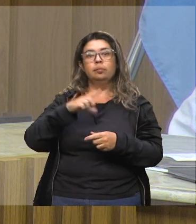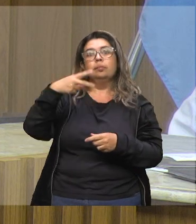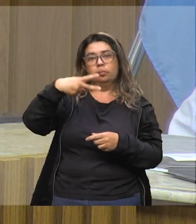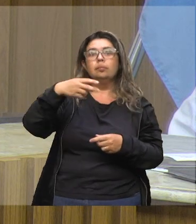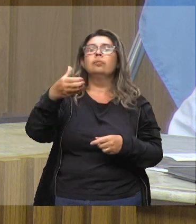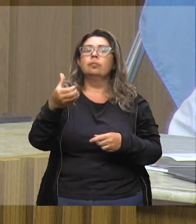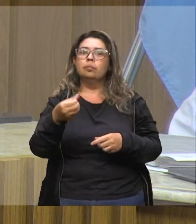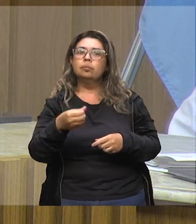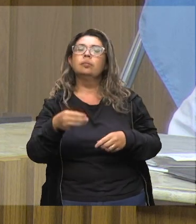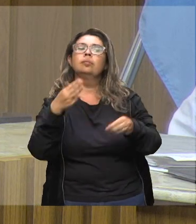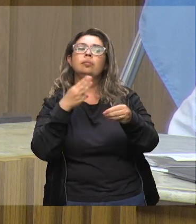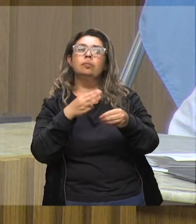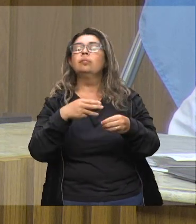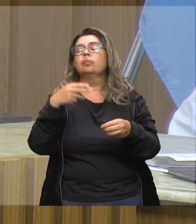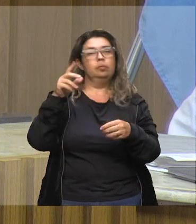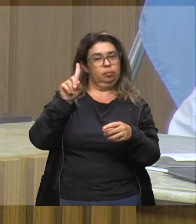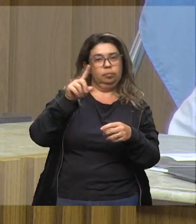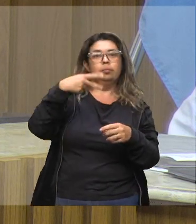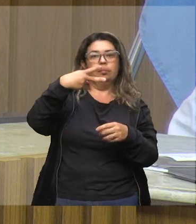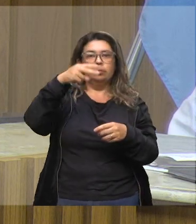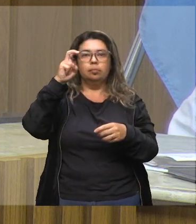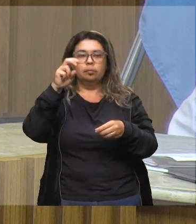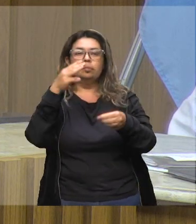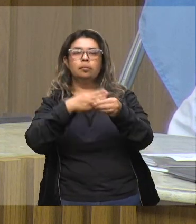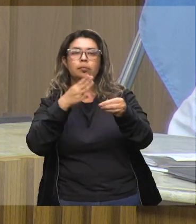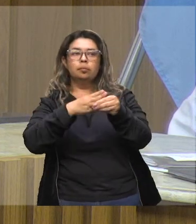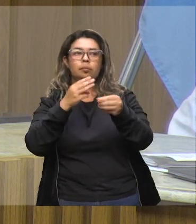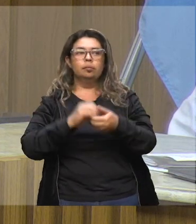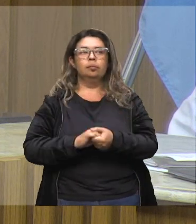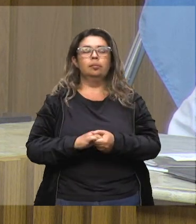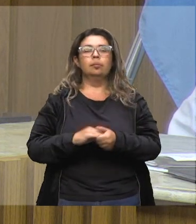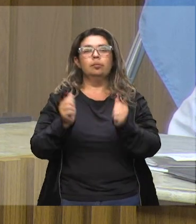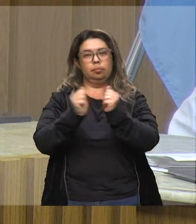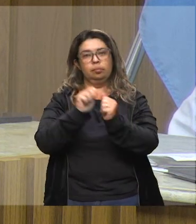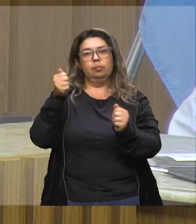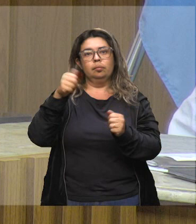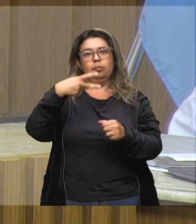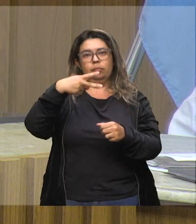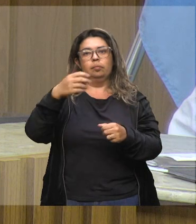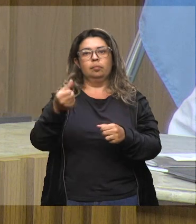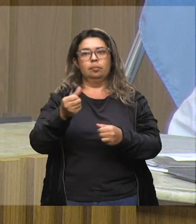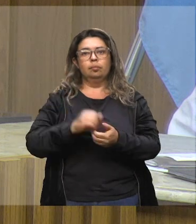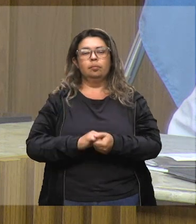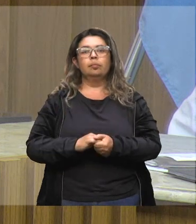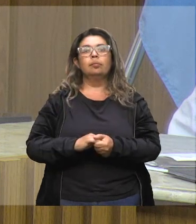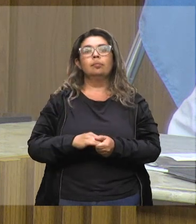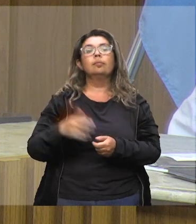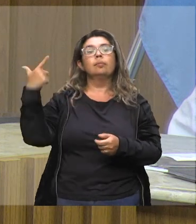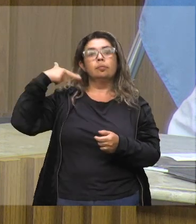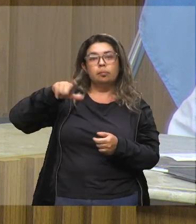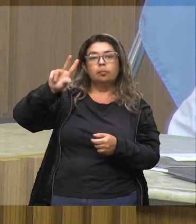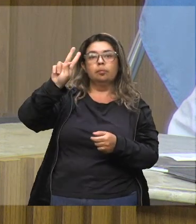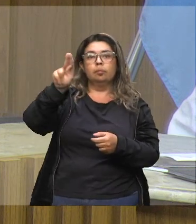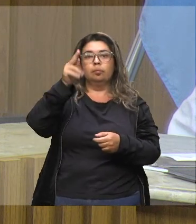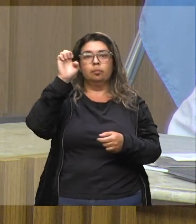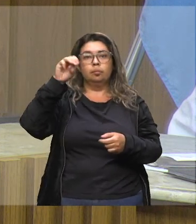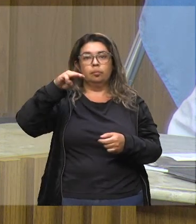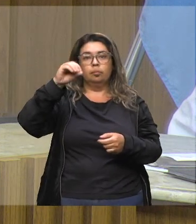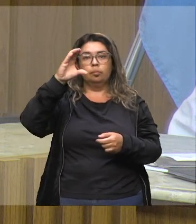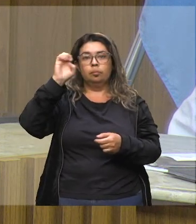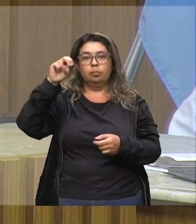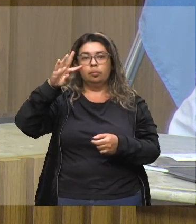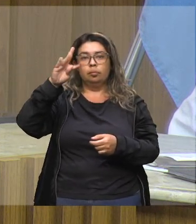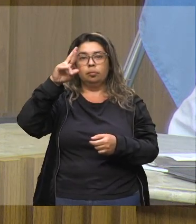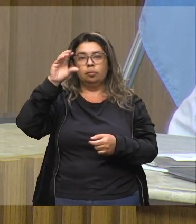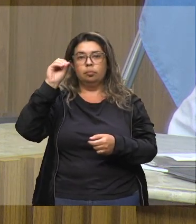municípios, no, 25, né? 25 municípios, ela, 26, está bancando o Hemocentro. Não é? Então, o município de Assis está